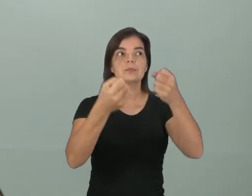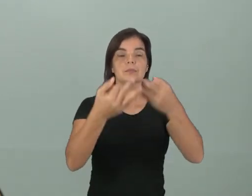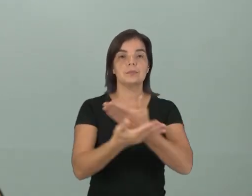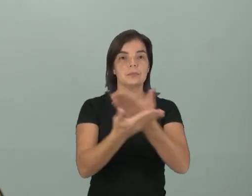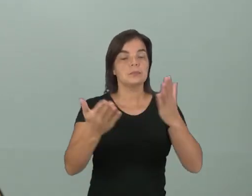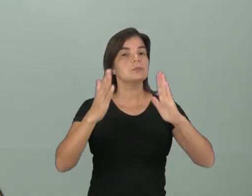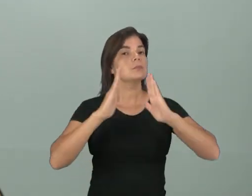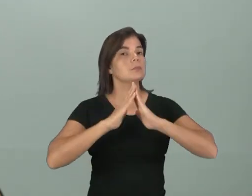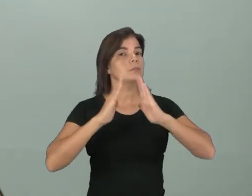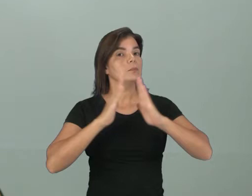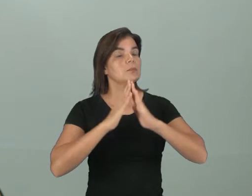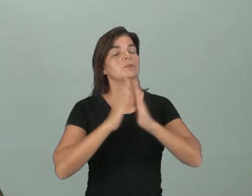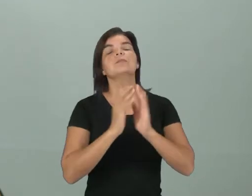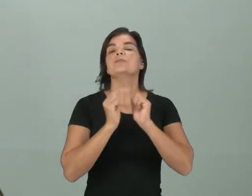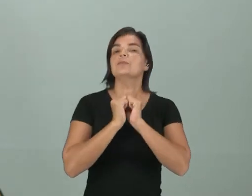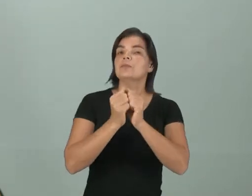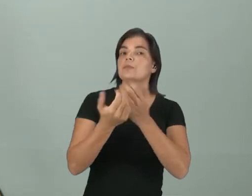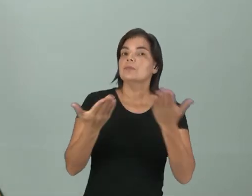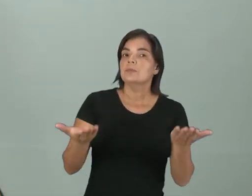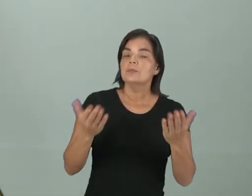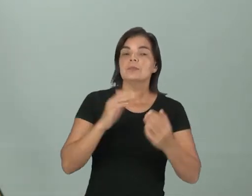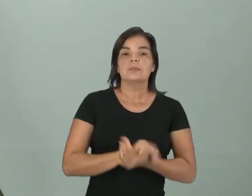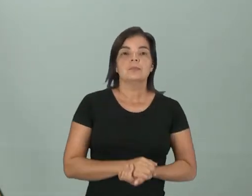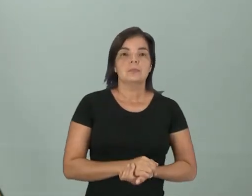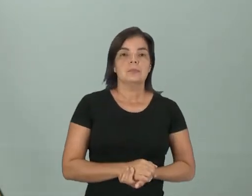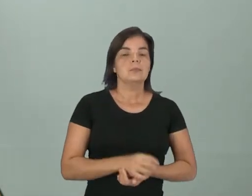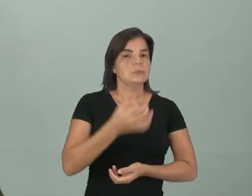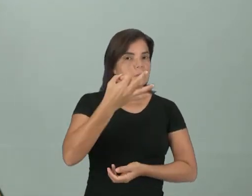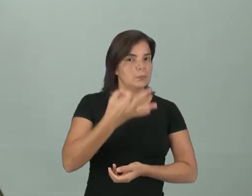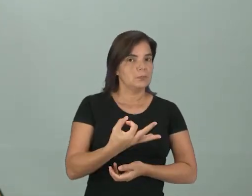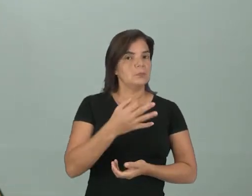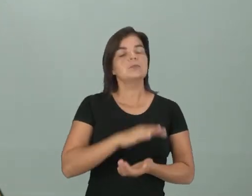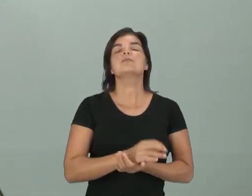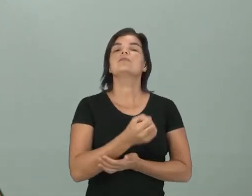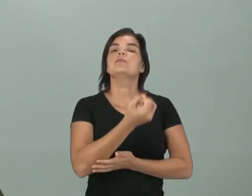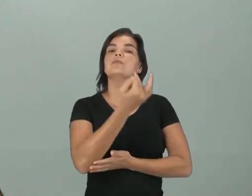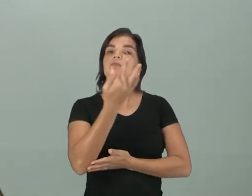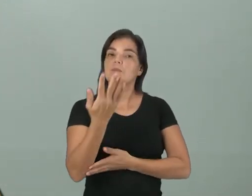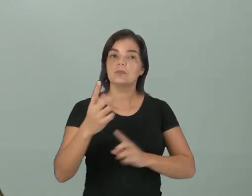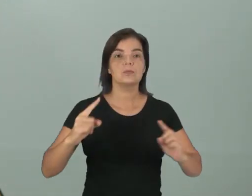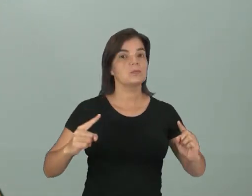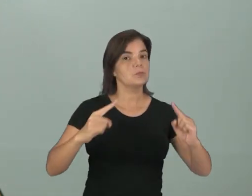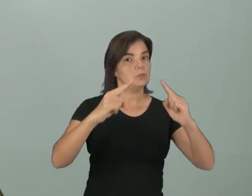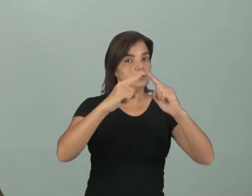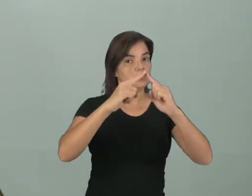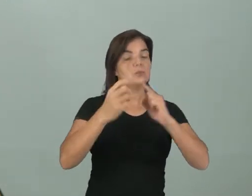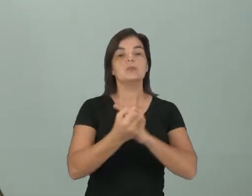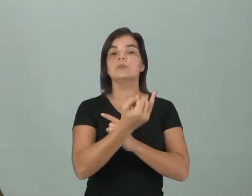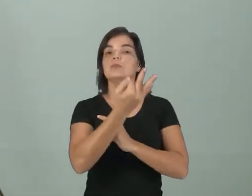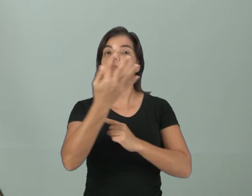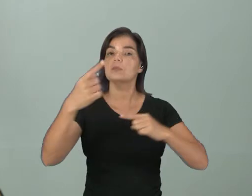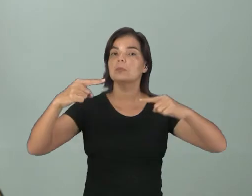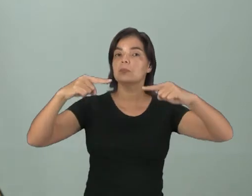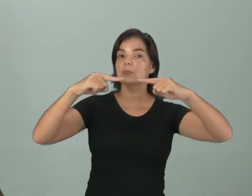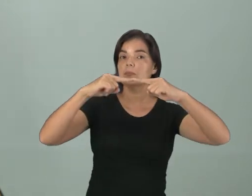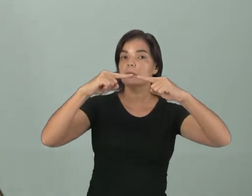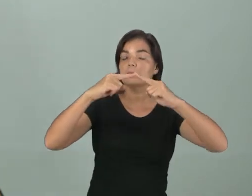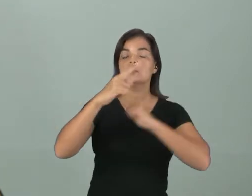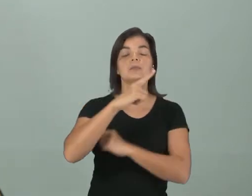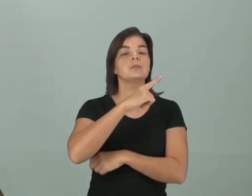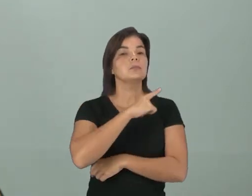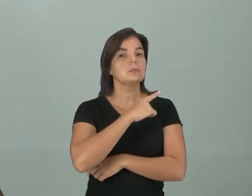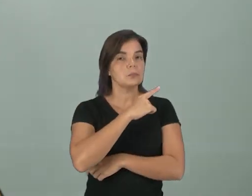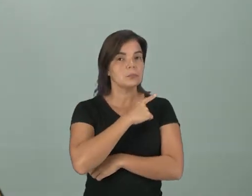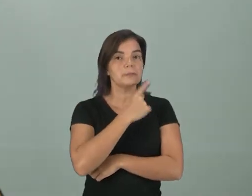que você aí de casa conte junto comigo, certo? Quantos vértices e quantas arestas